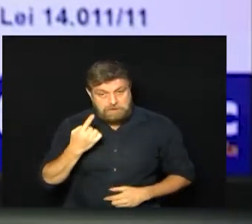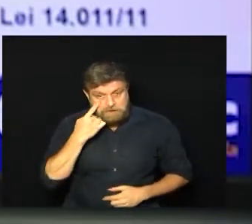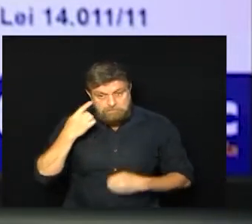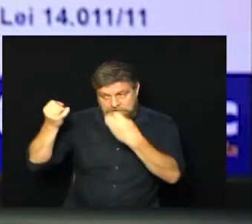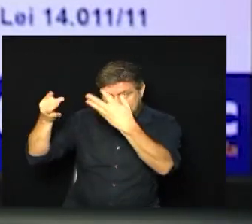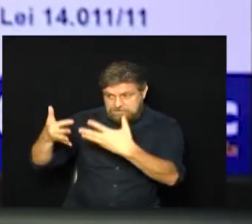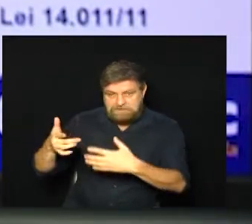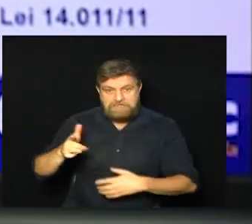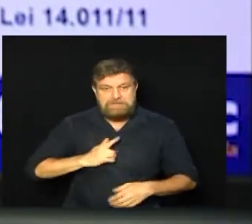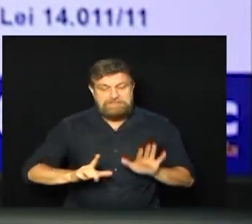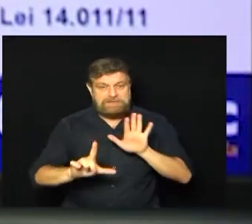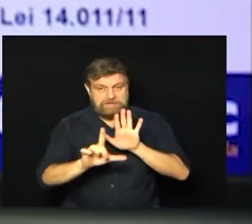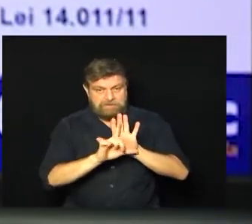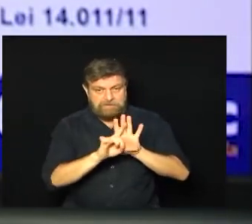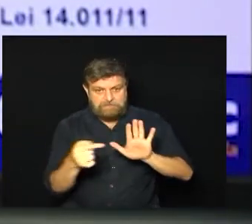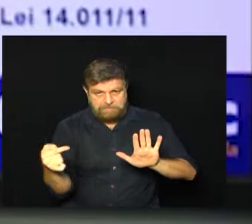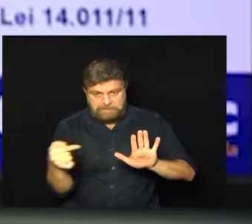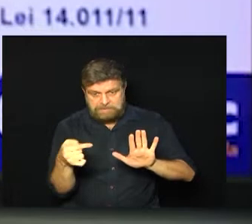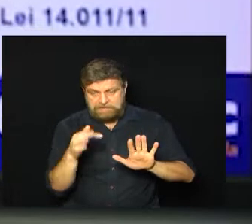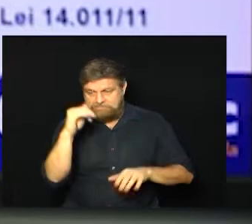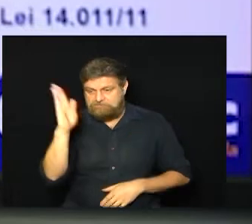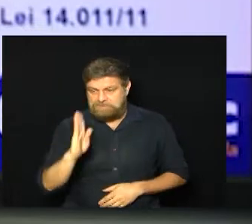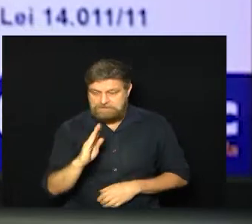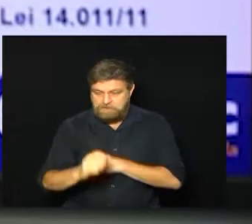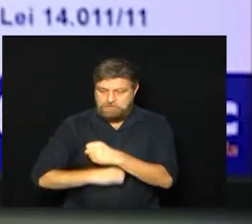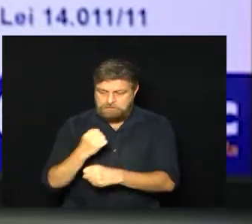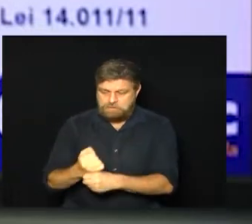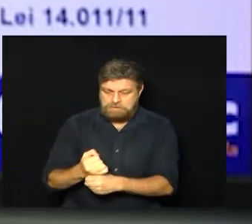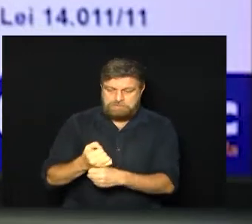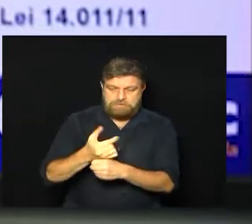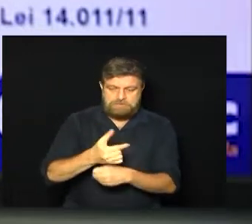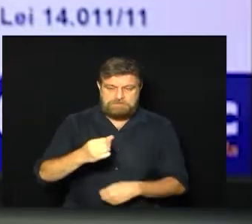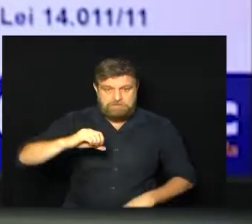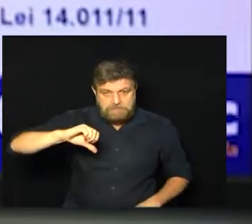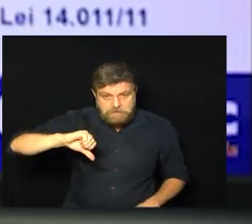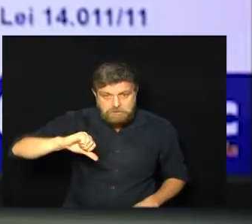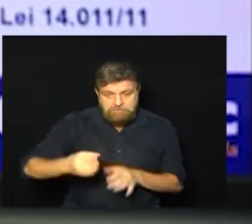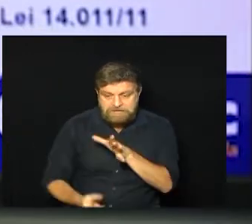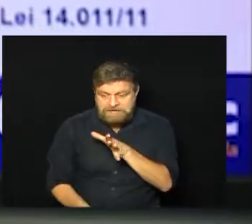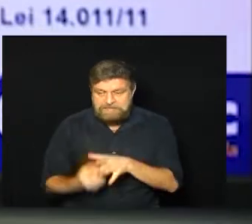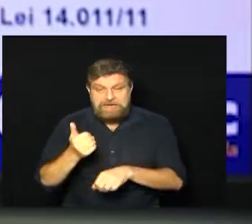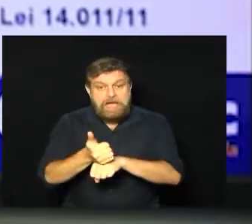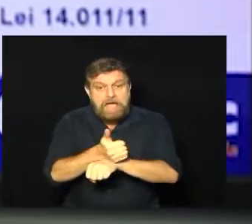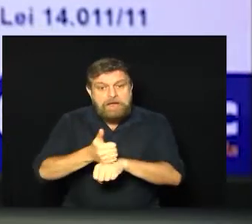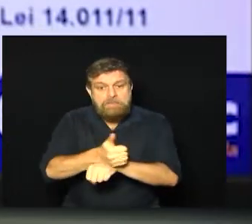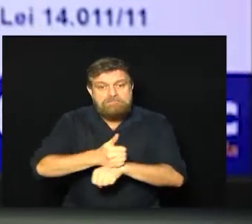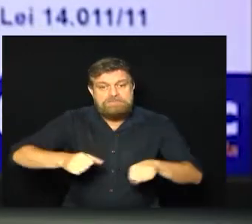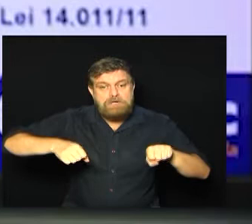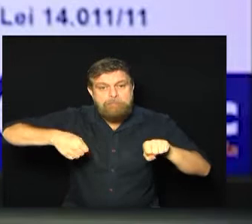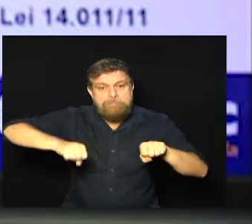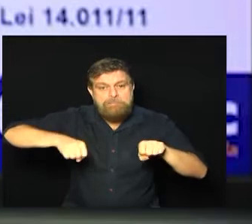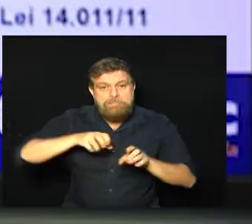Lei 12.009 de 2009, que cria essa questão do motofrete, e uma